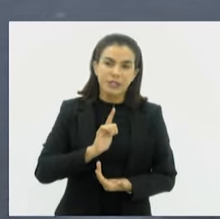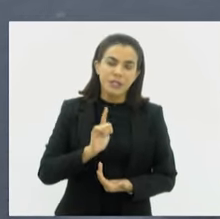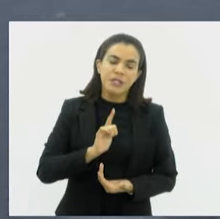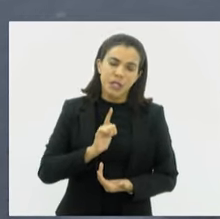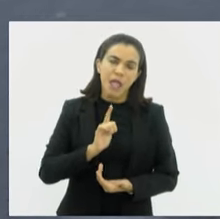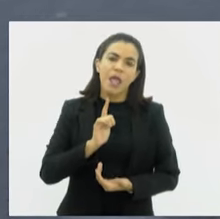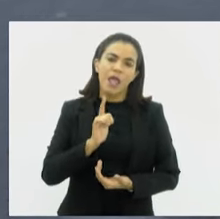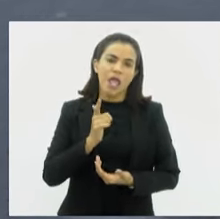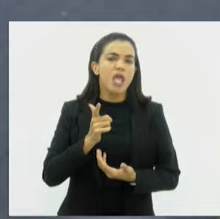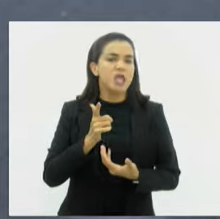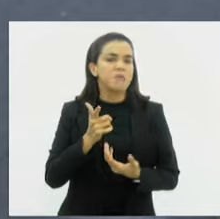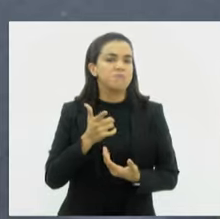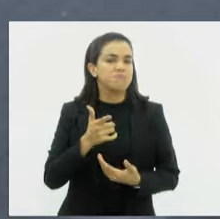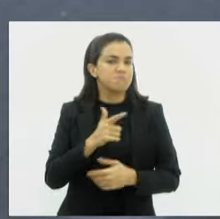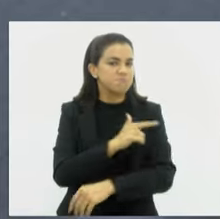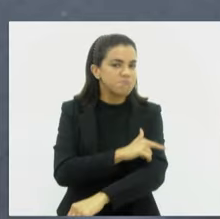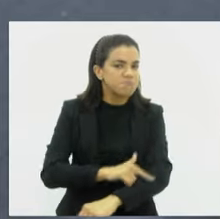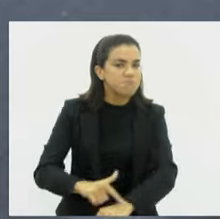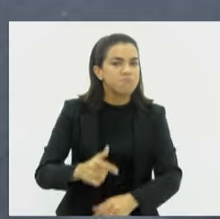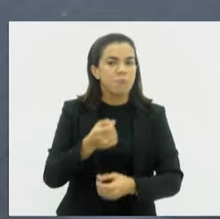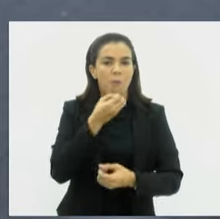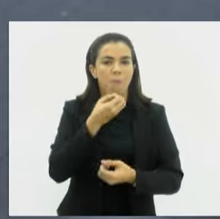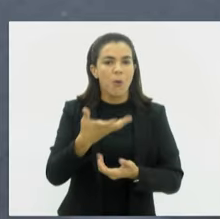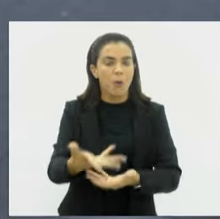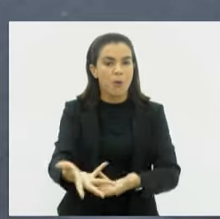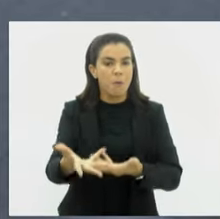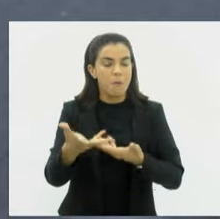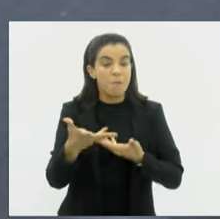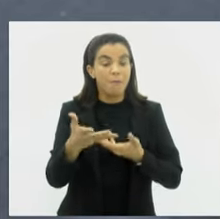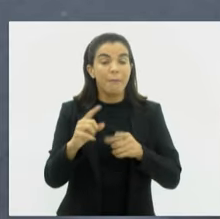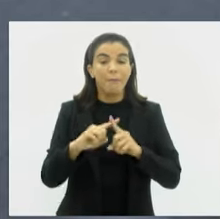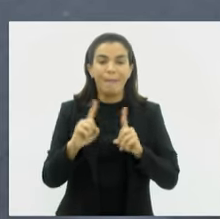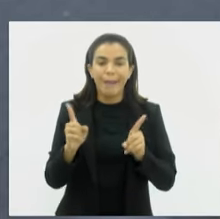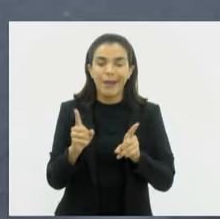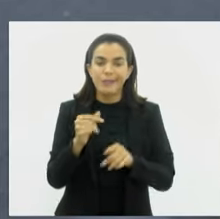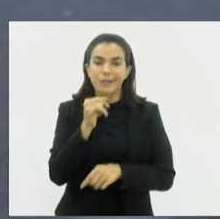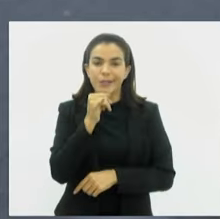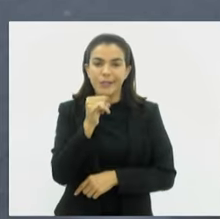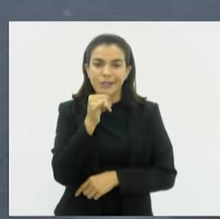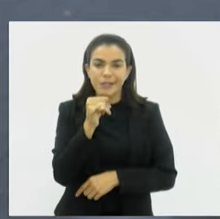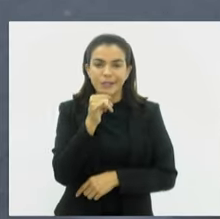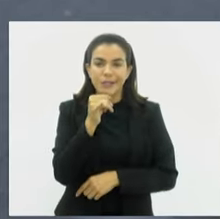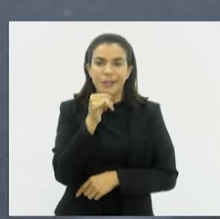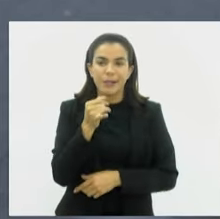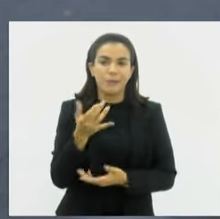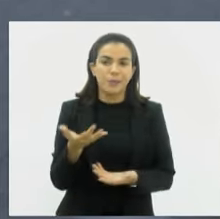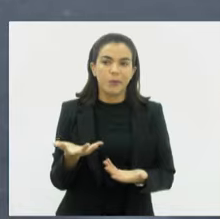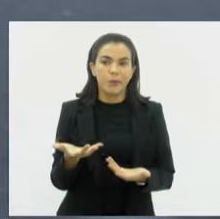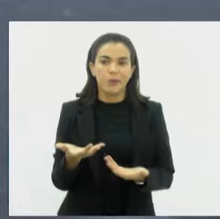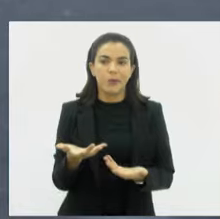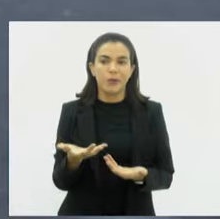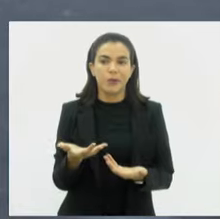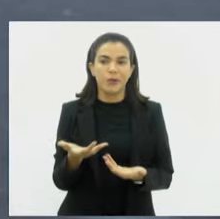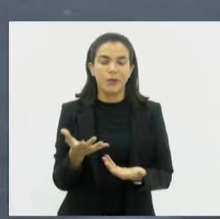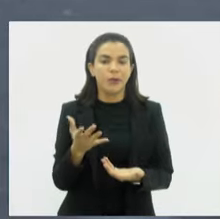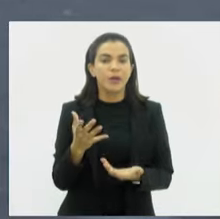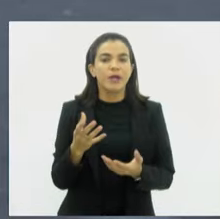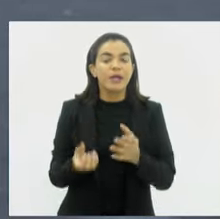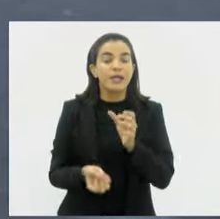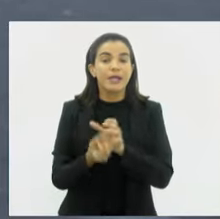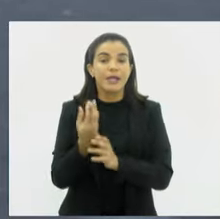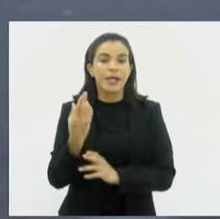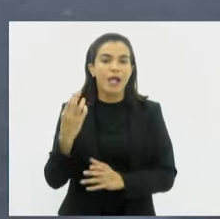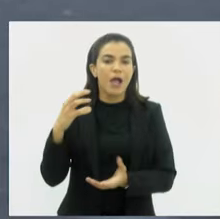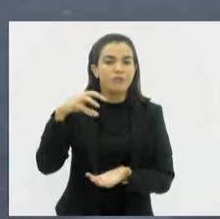boa vontade, mas a gente não consegue assim, fazer, por exemplo, um centro de referência aqui no Rio